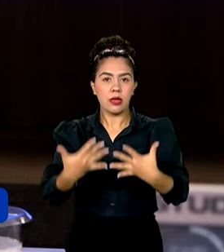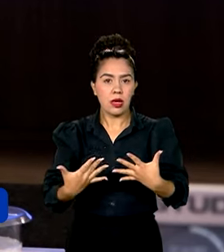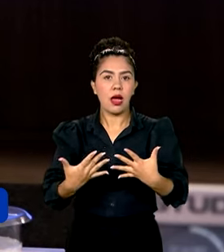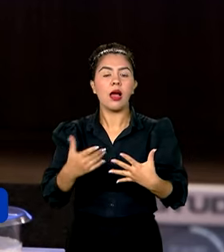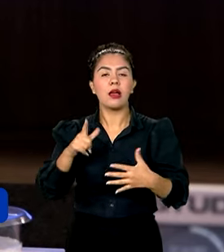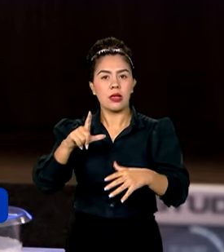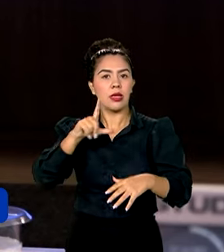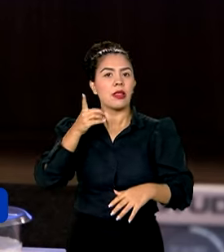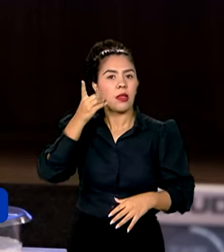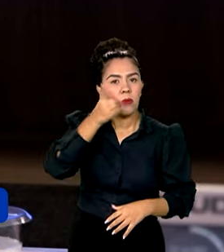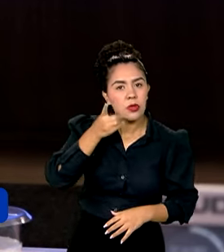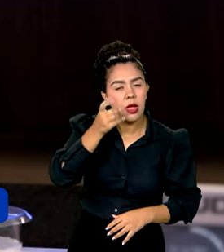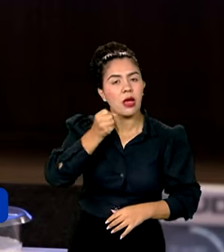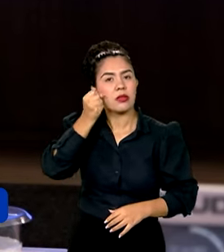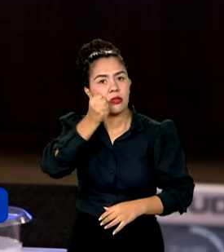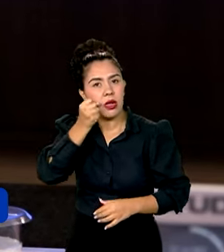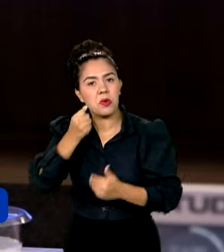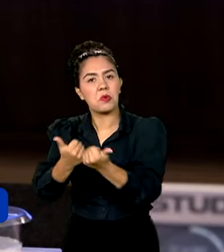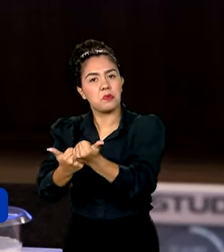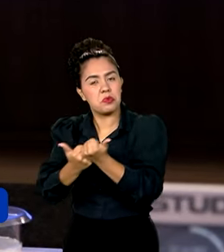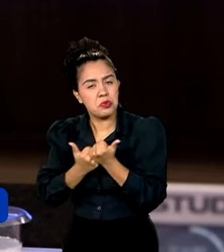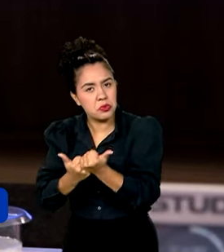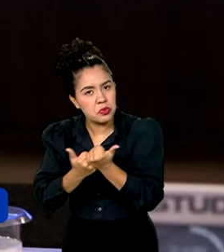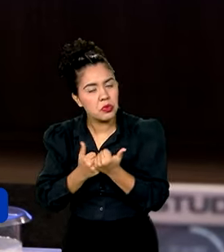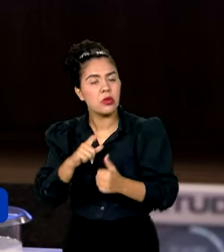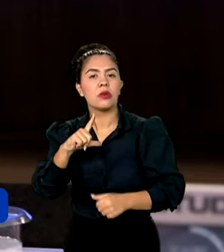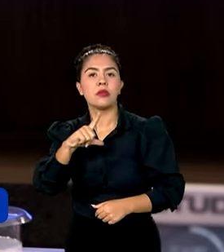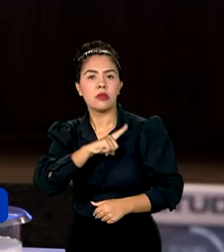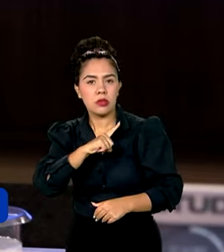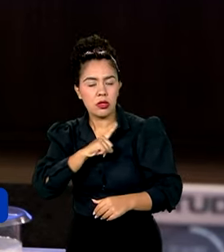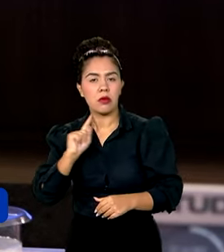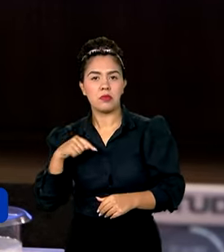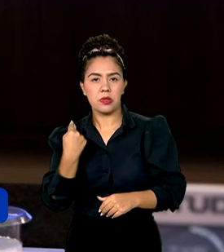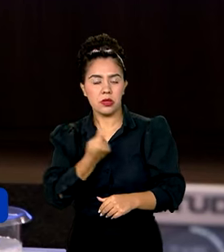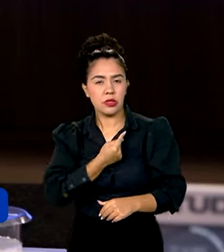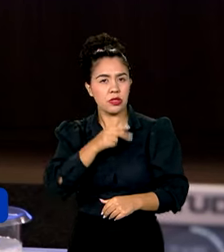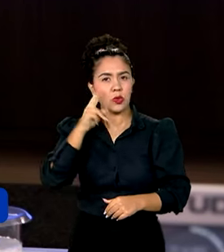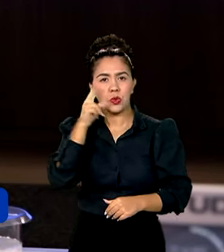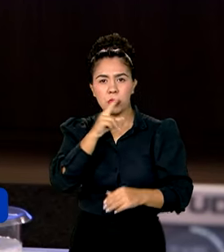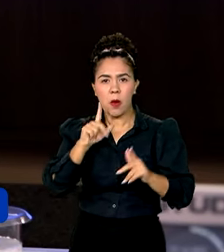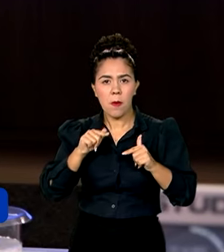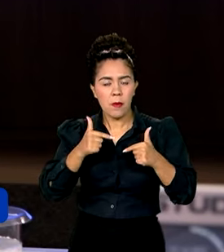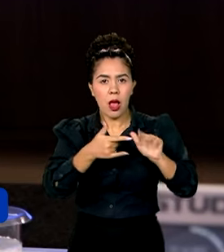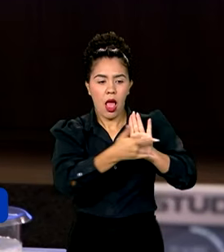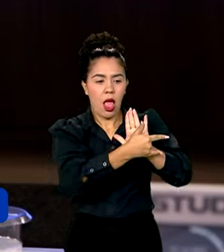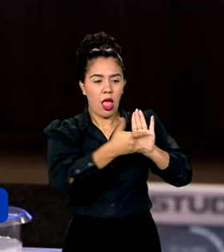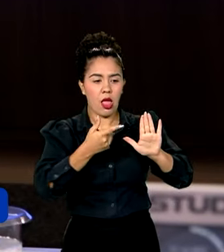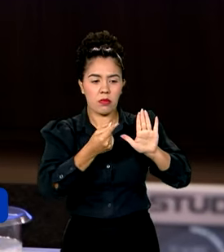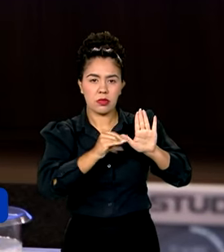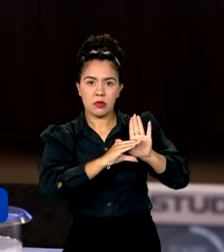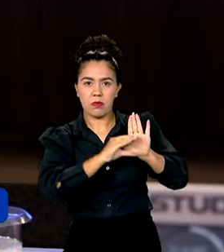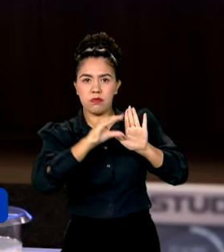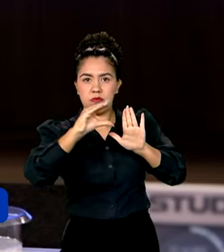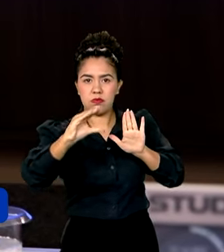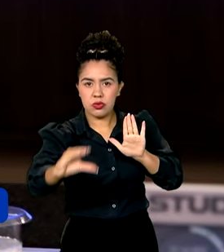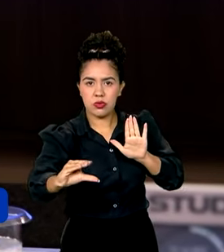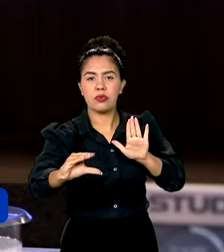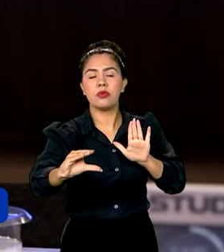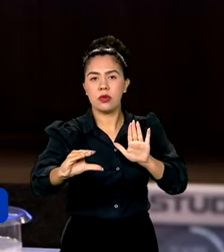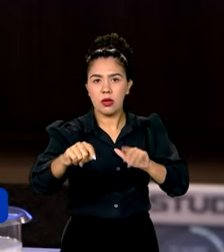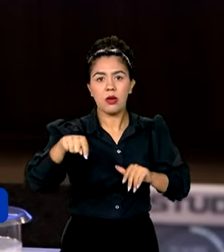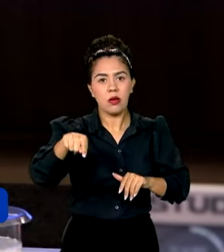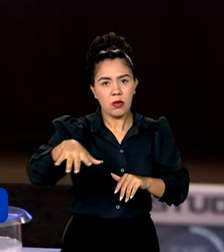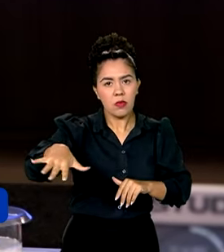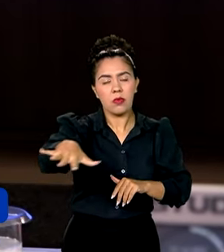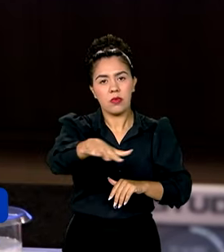dos parlamentares e demos urgência então na liberação de emendas dos parlamentares do Rio Grande do Sul